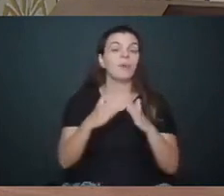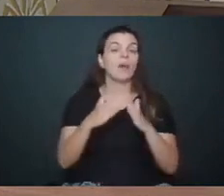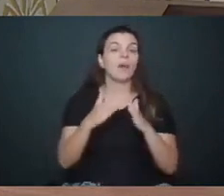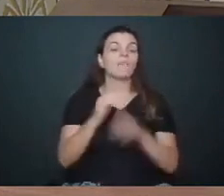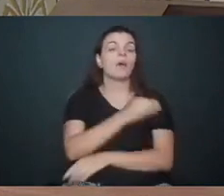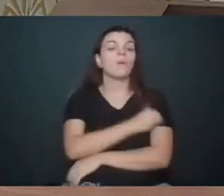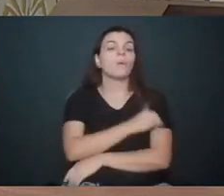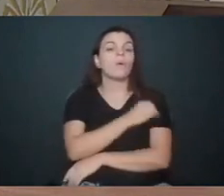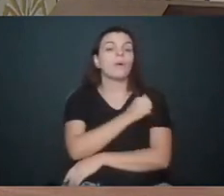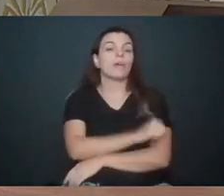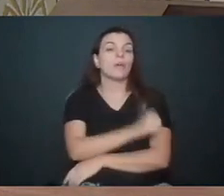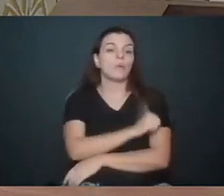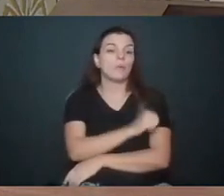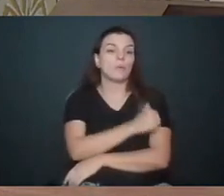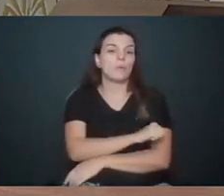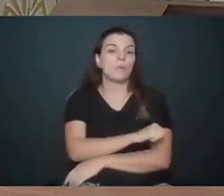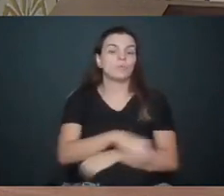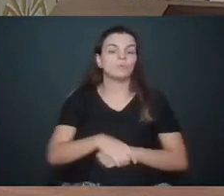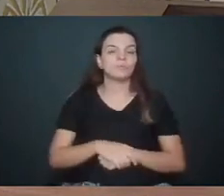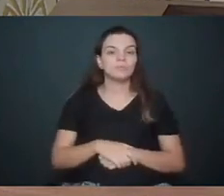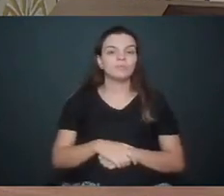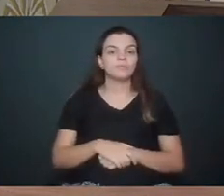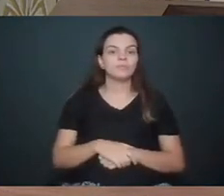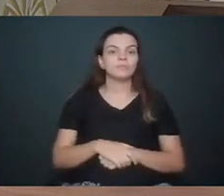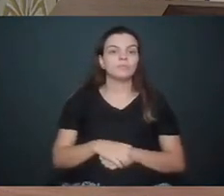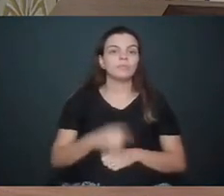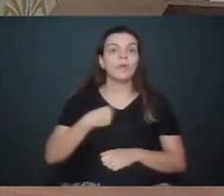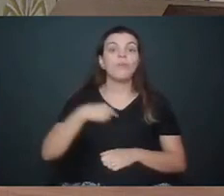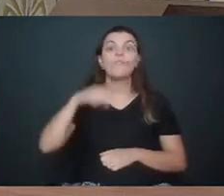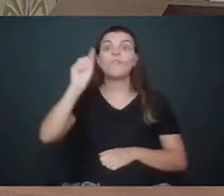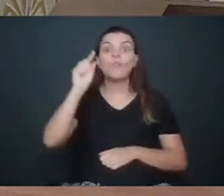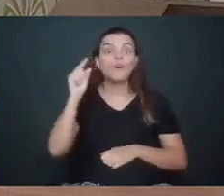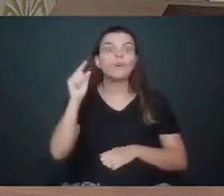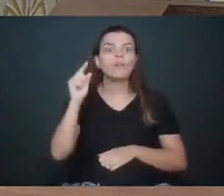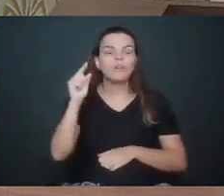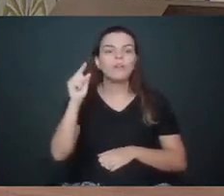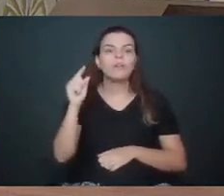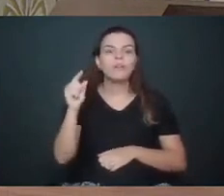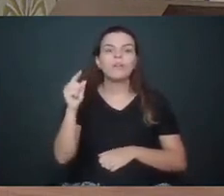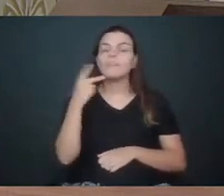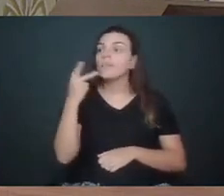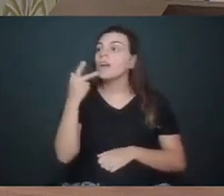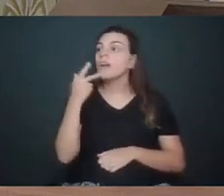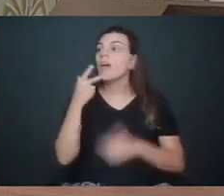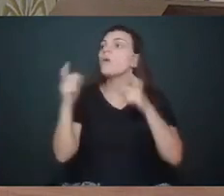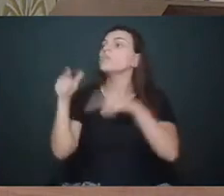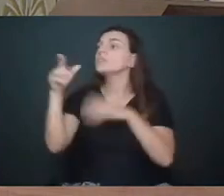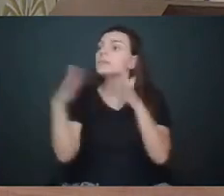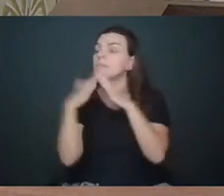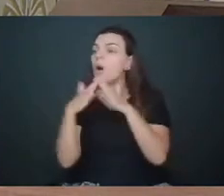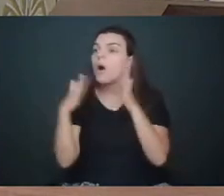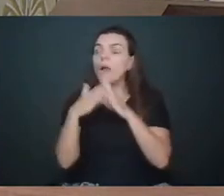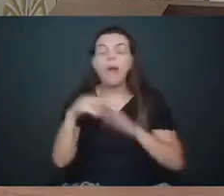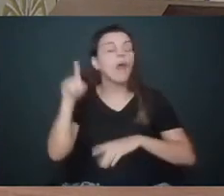você... Placa desse tamanho lá com... Bom, assim sim, assim não precisa ficar procurando. O procurando é problema